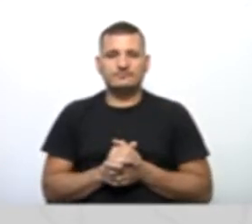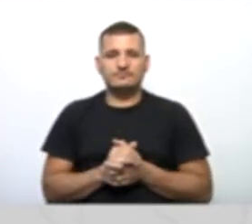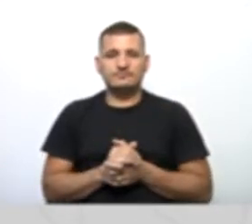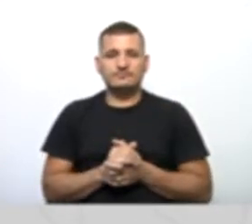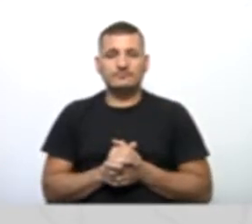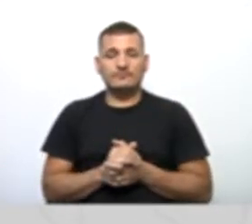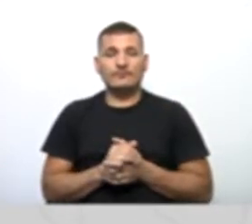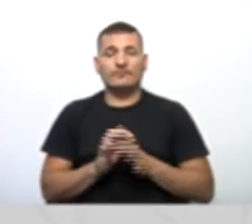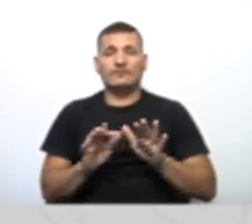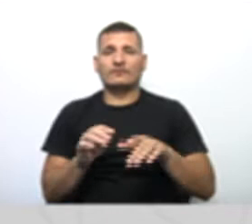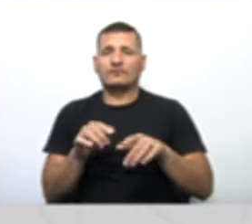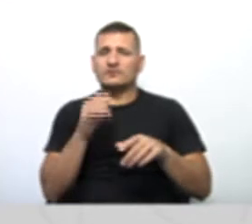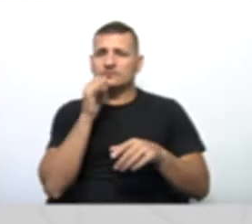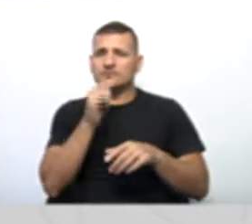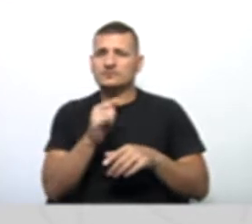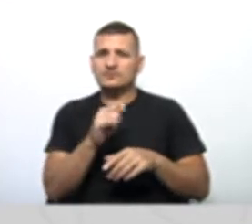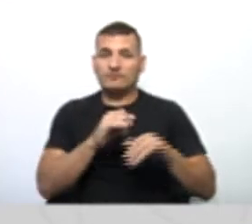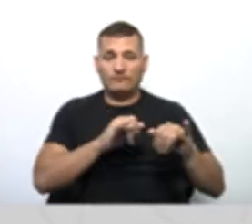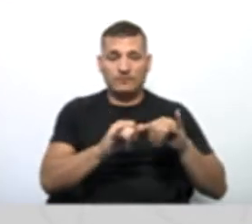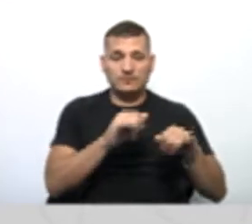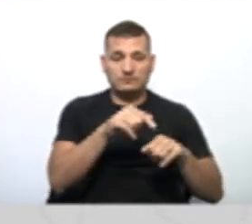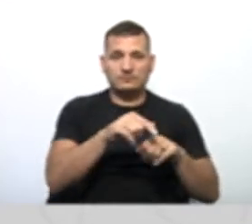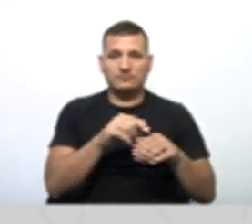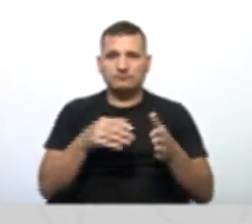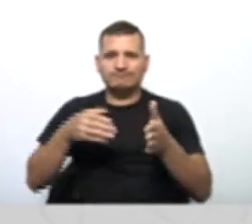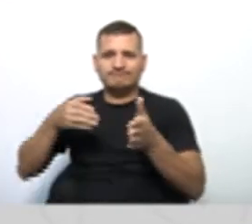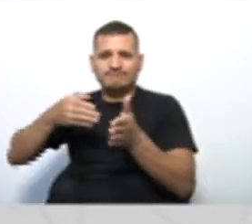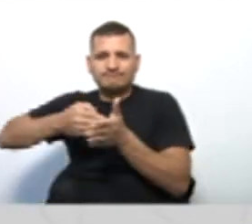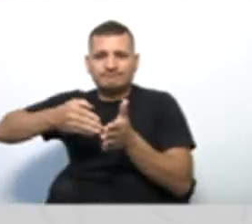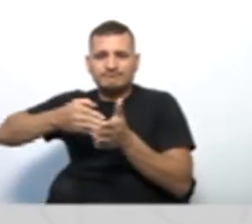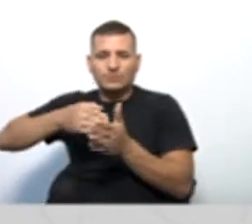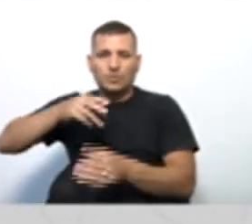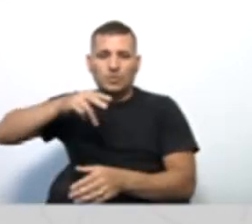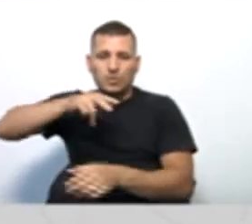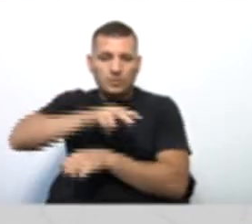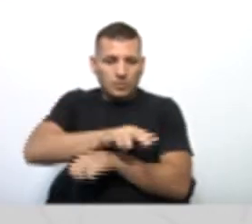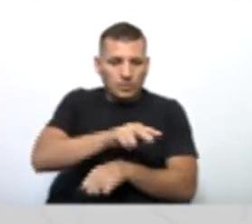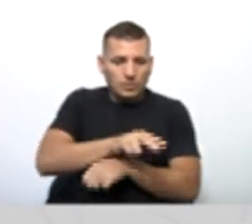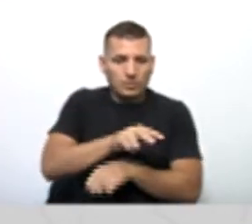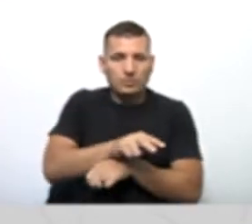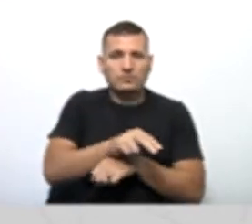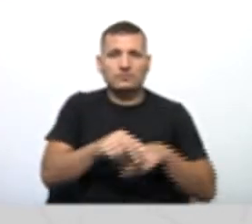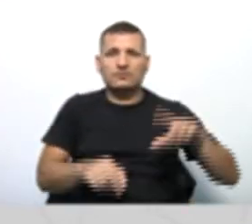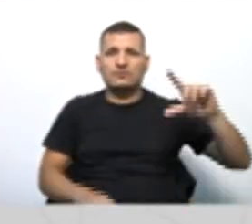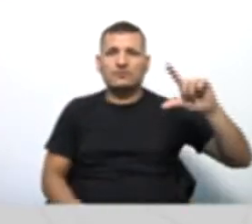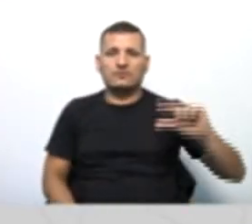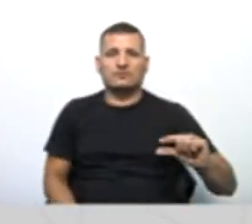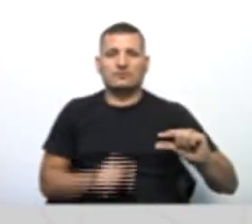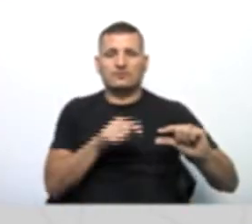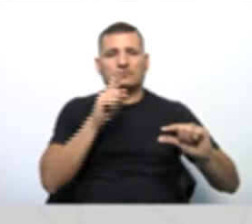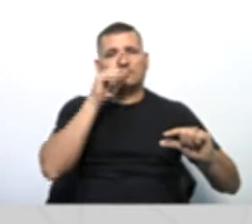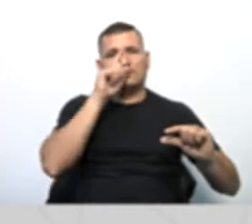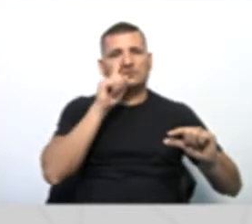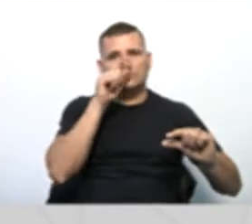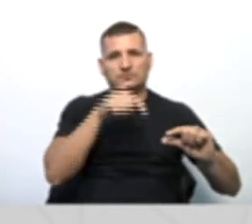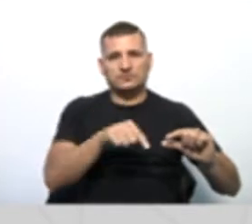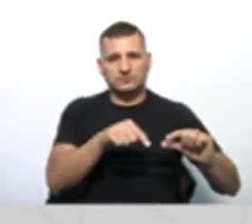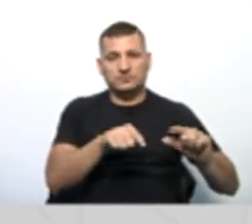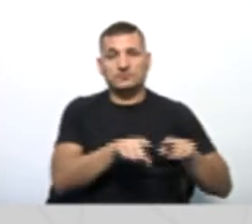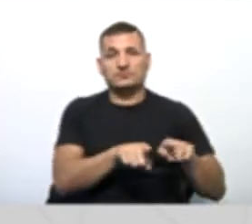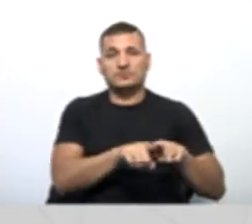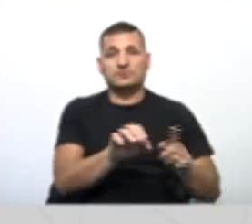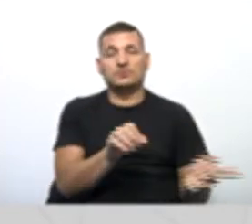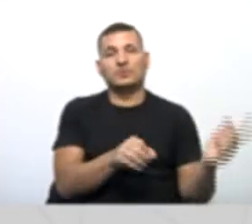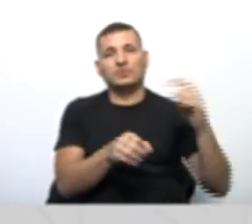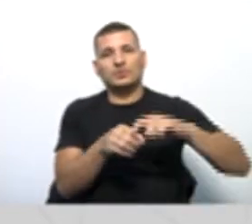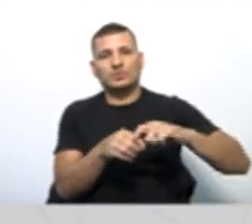Consequentemente, quando você protege a informação, né, ela vai reduzir os riscos do negócio e maximiza o retorno sobre os